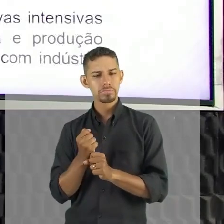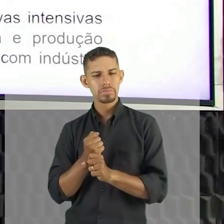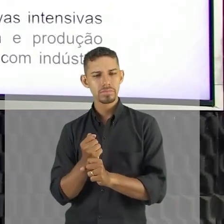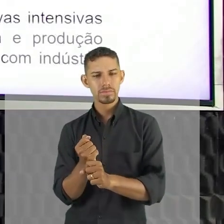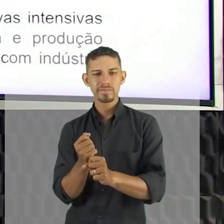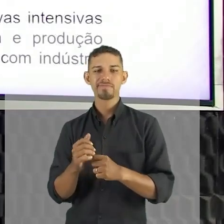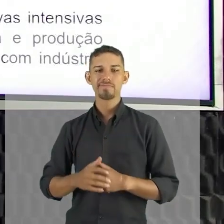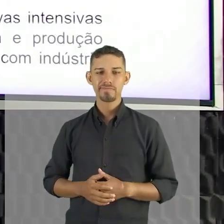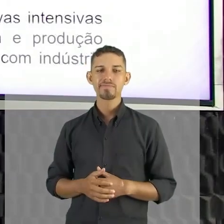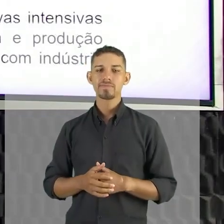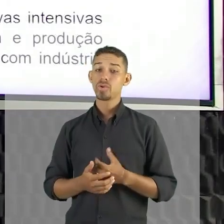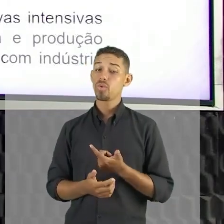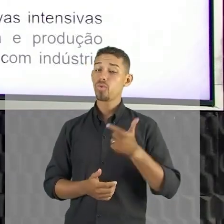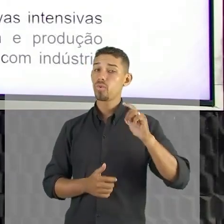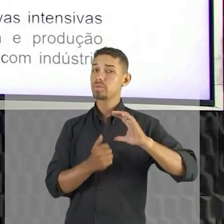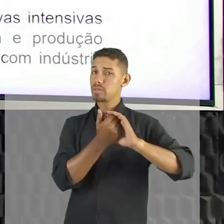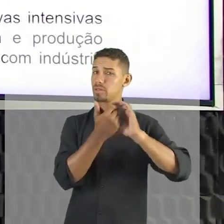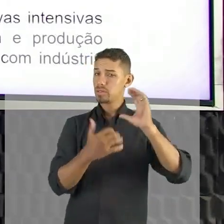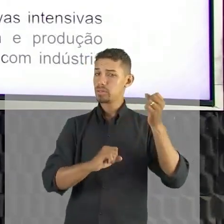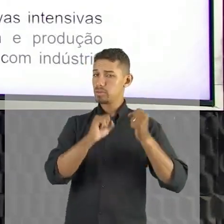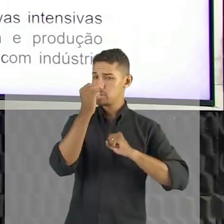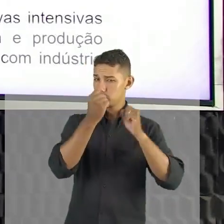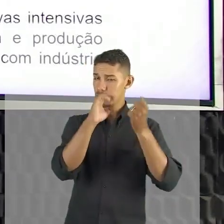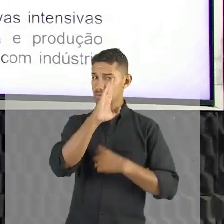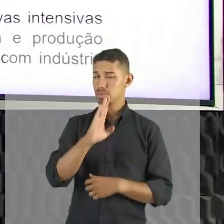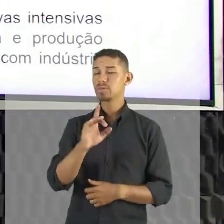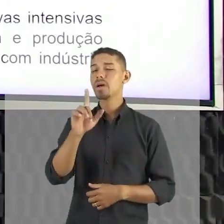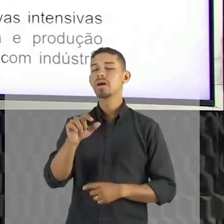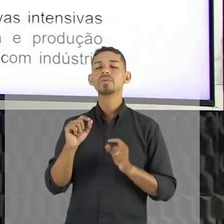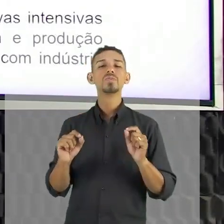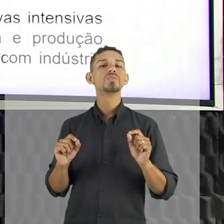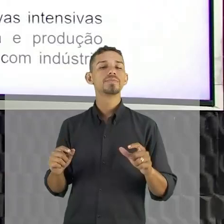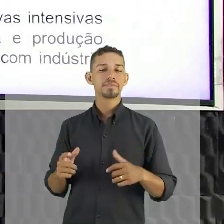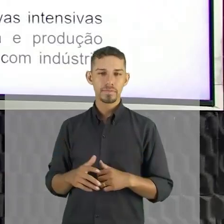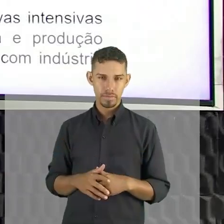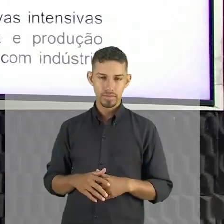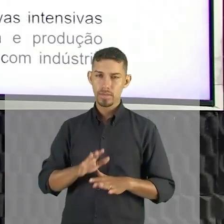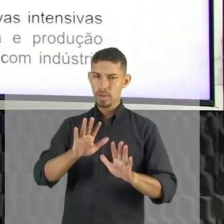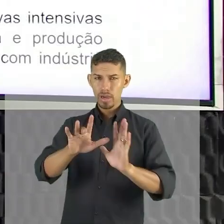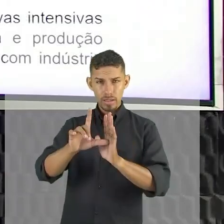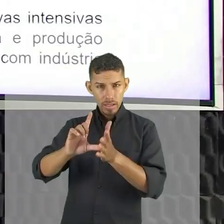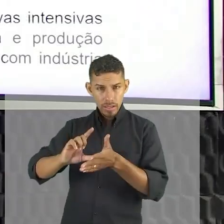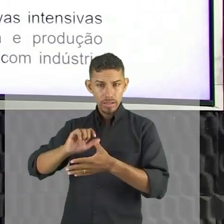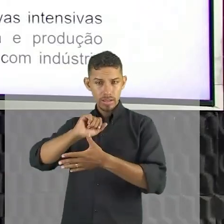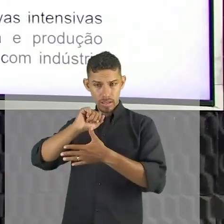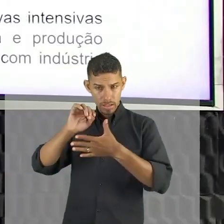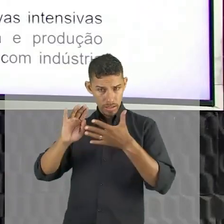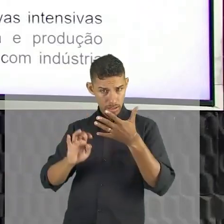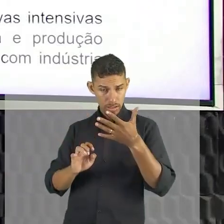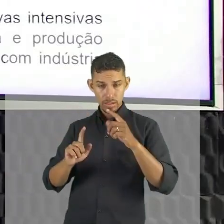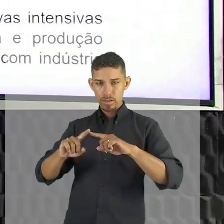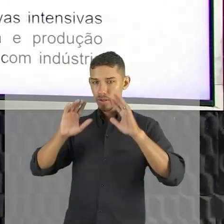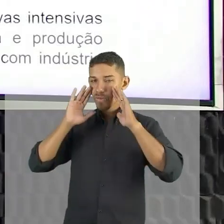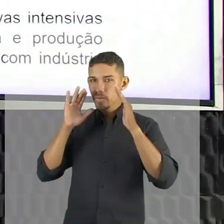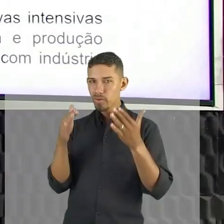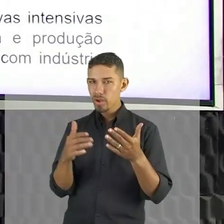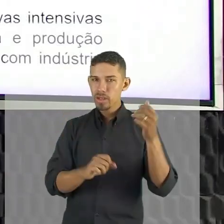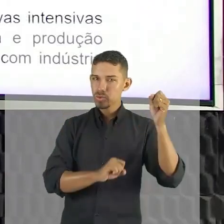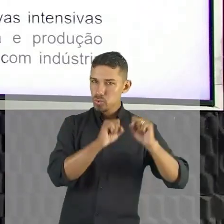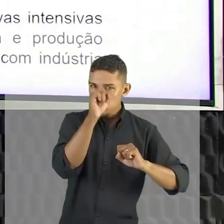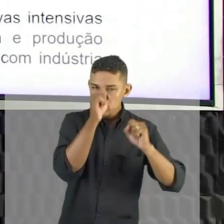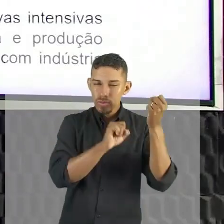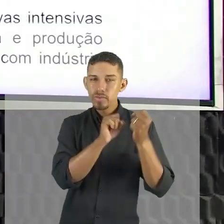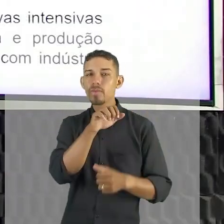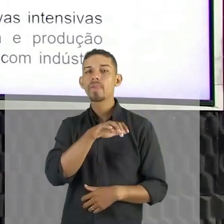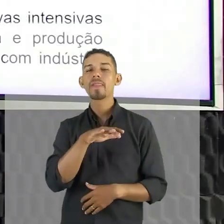da industrialização brasileira foi, bom, mas antes de vir para as alternativas, é bom focar um pouco aí na industrialização.